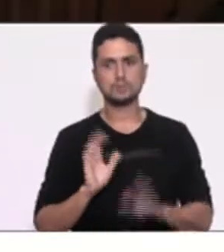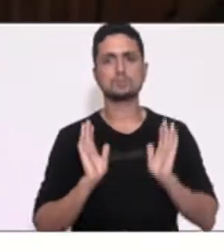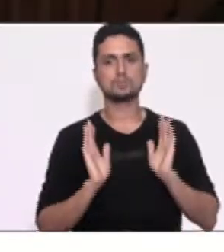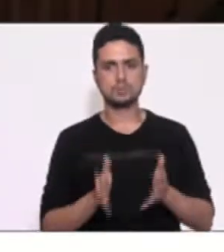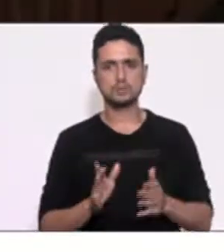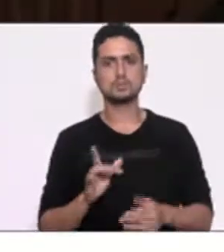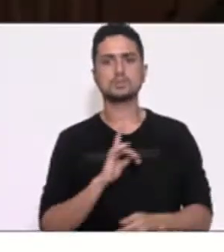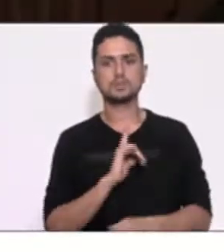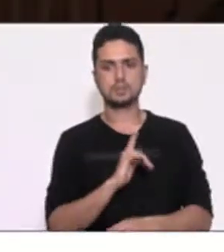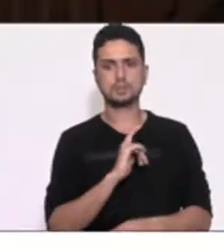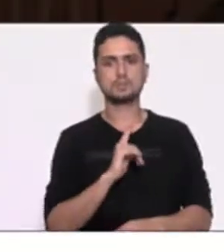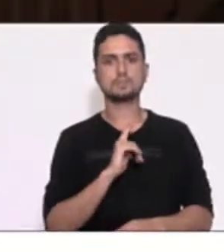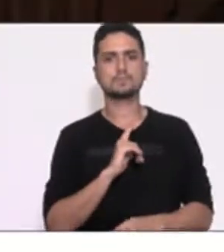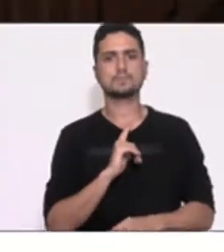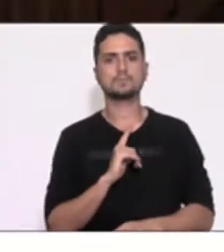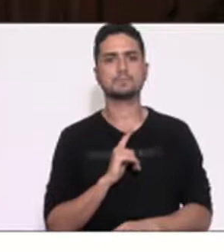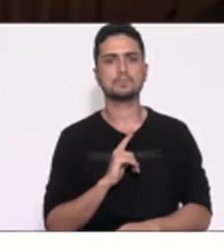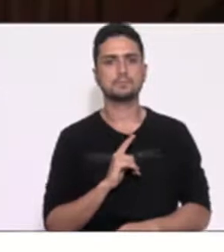marcos